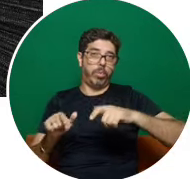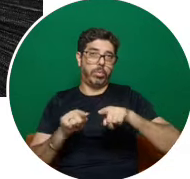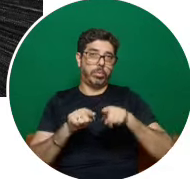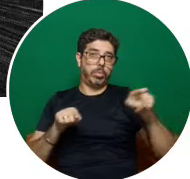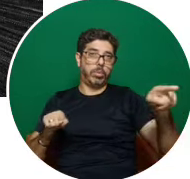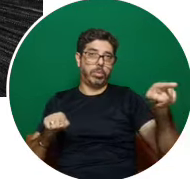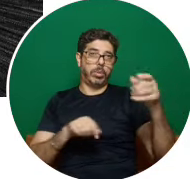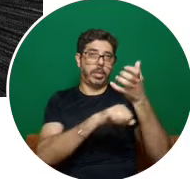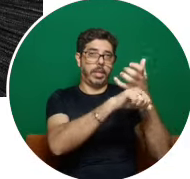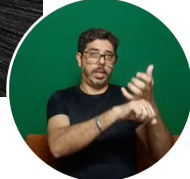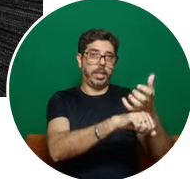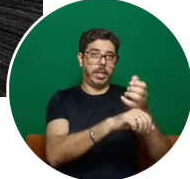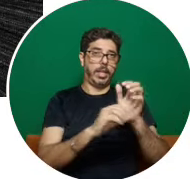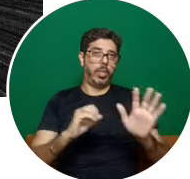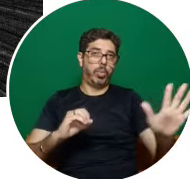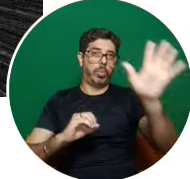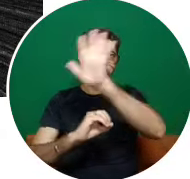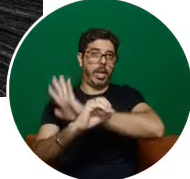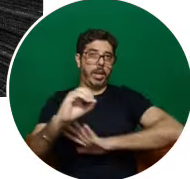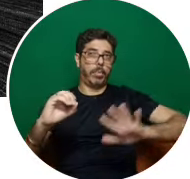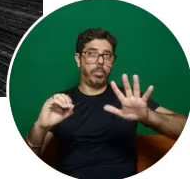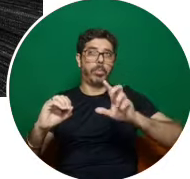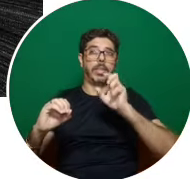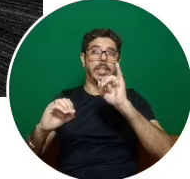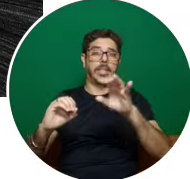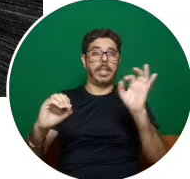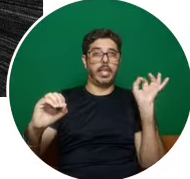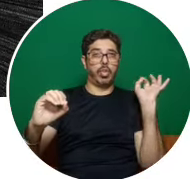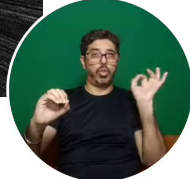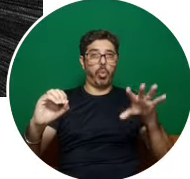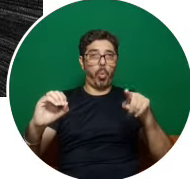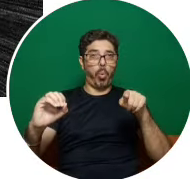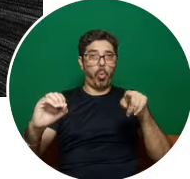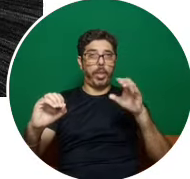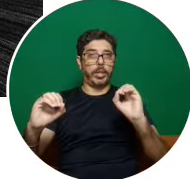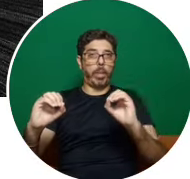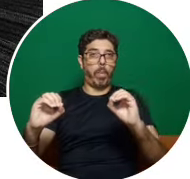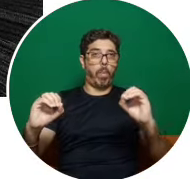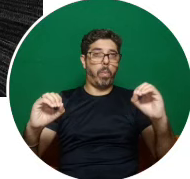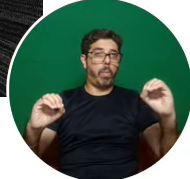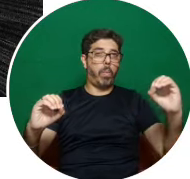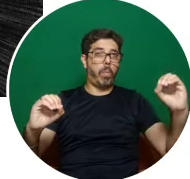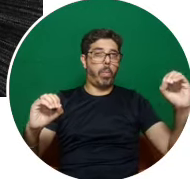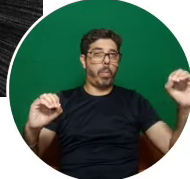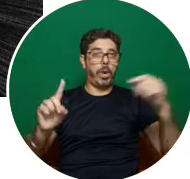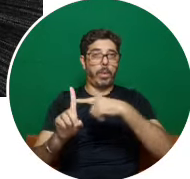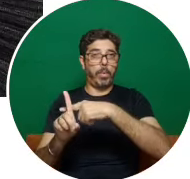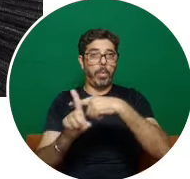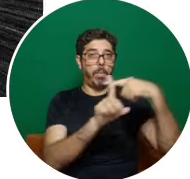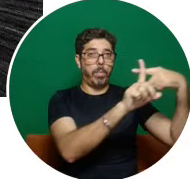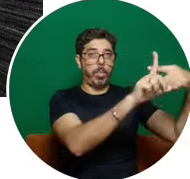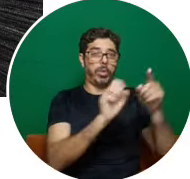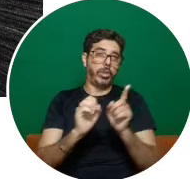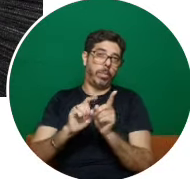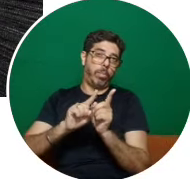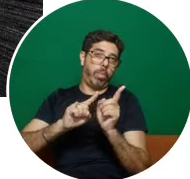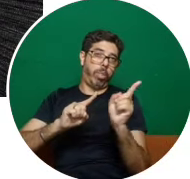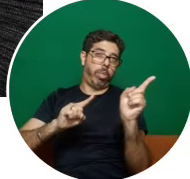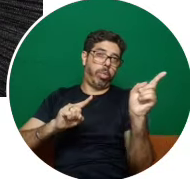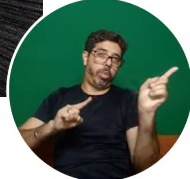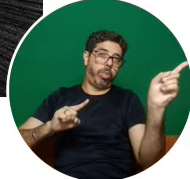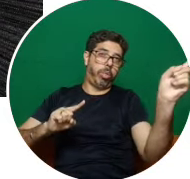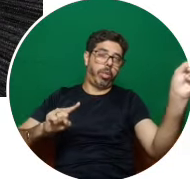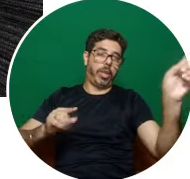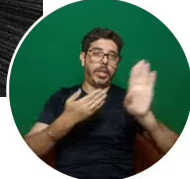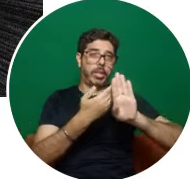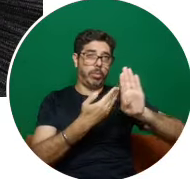magnitude da carga da partícula, da magnitude do campo e da posição em que a carga se encontra nesse campo. Se a partícula for